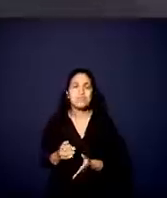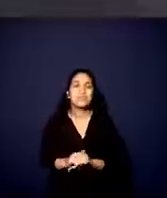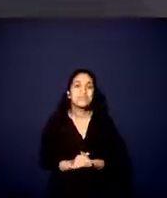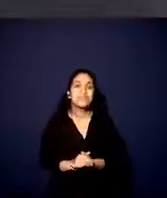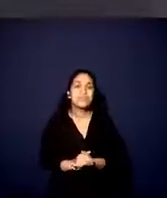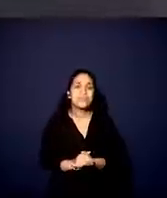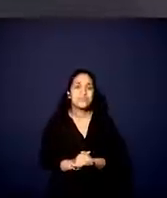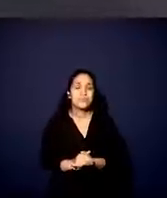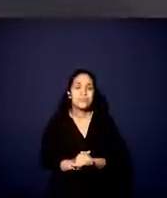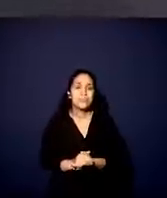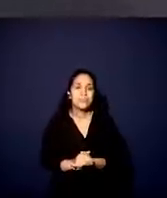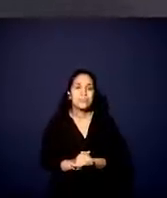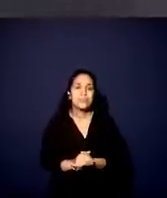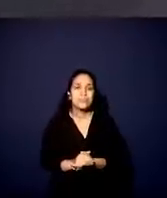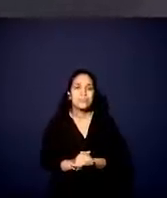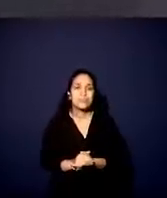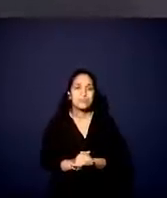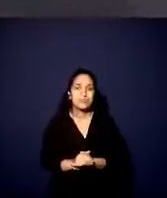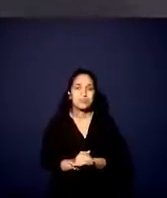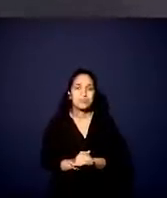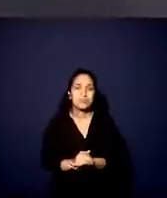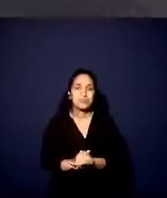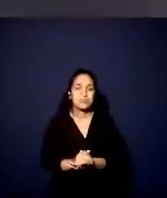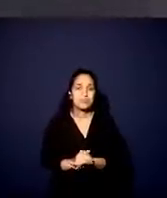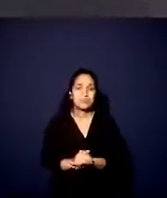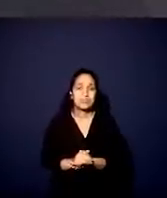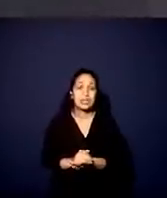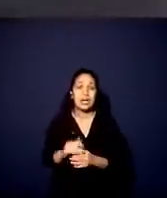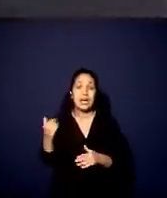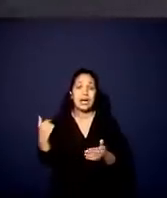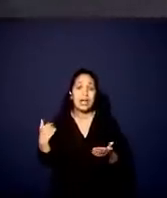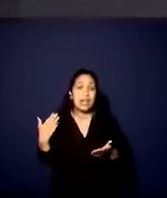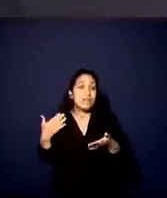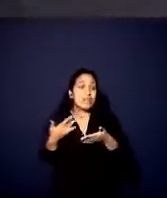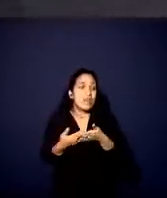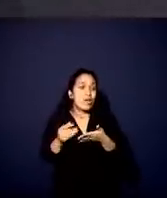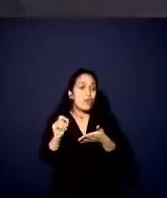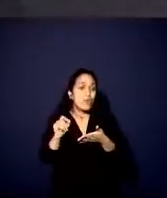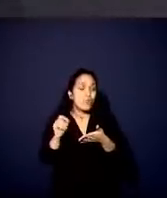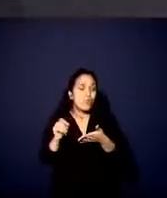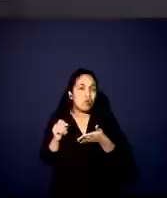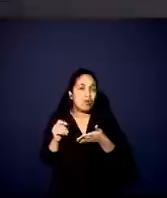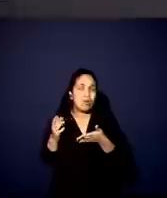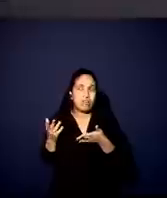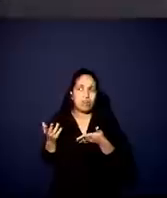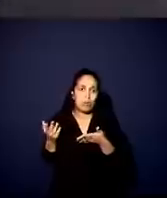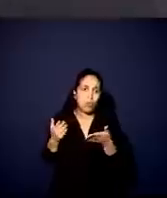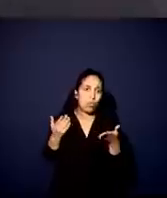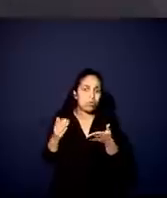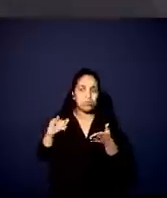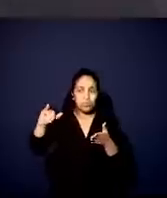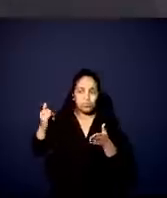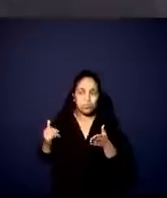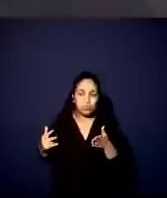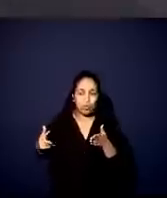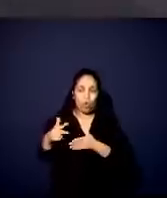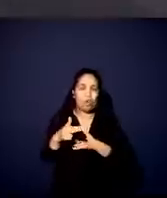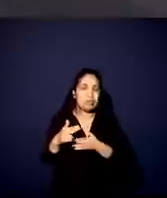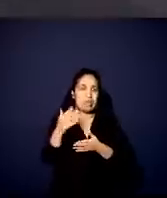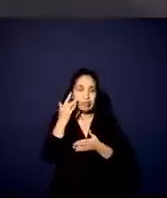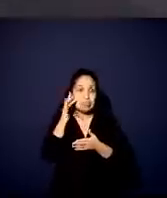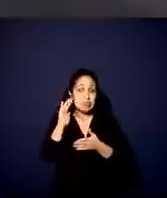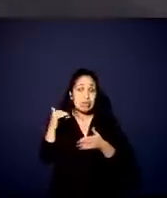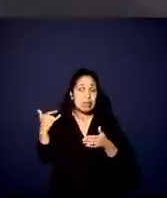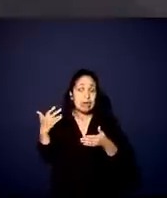a gente tem a taxa até onde vai quando corte começar a gente não sabe para onde vai quando vai ser